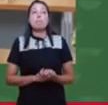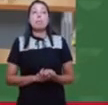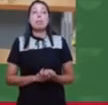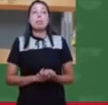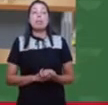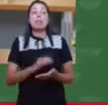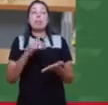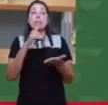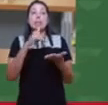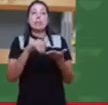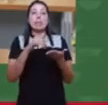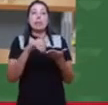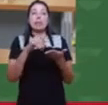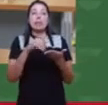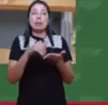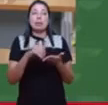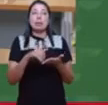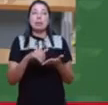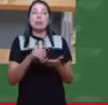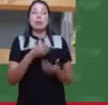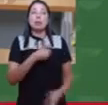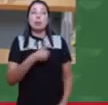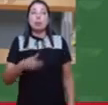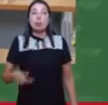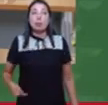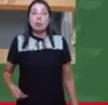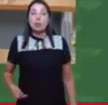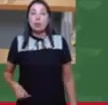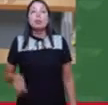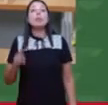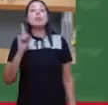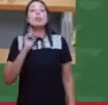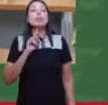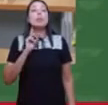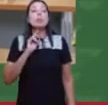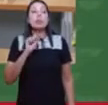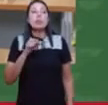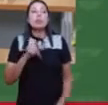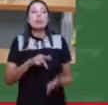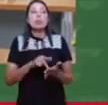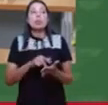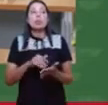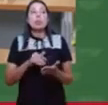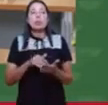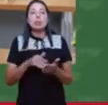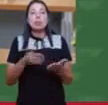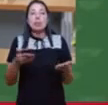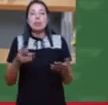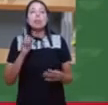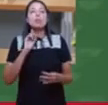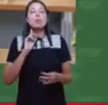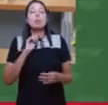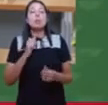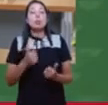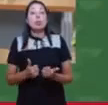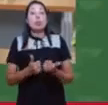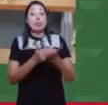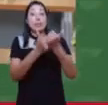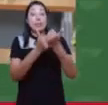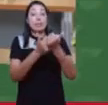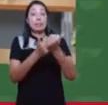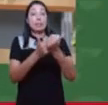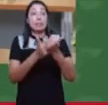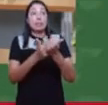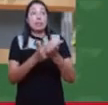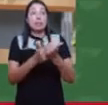foste secretário, né, do governo de Minas Gerais, foi isso, né? Pode até de Minas, e hoje é vice-líder